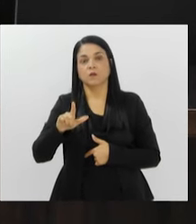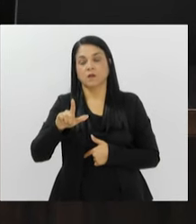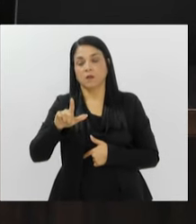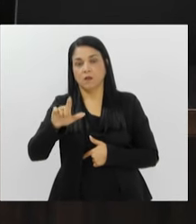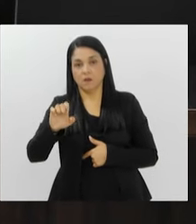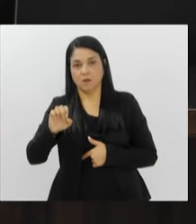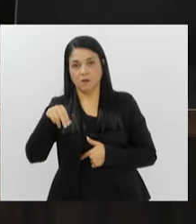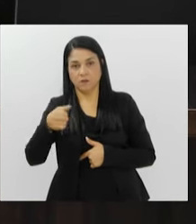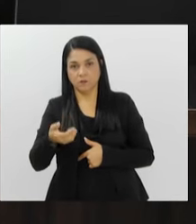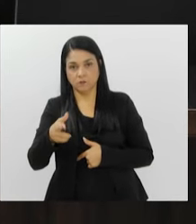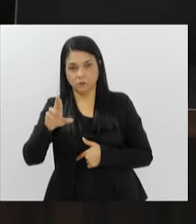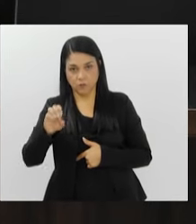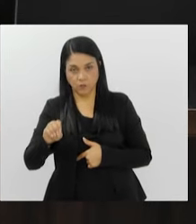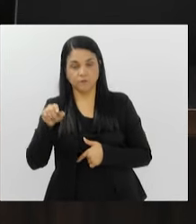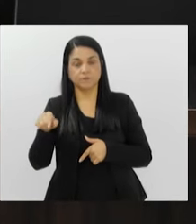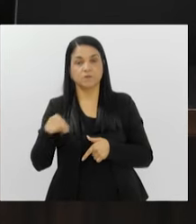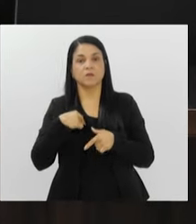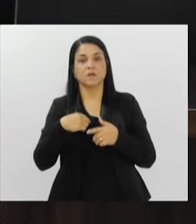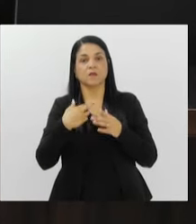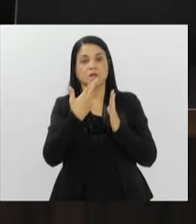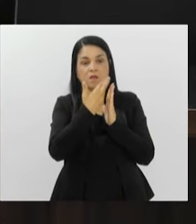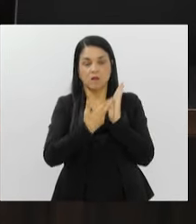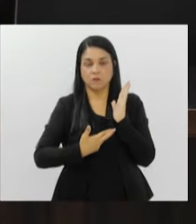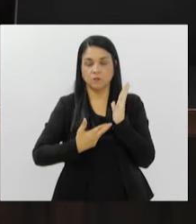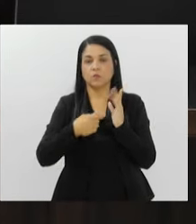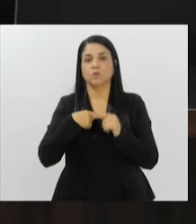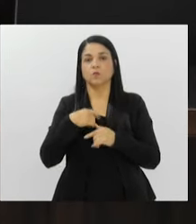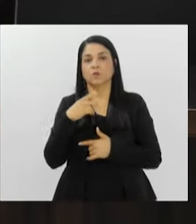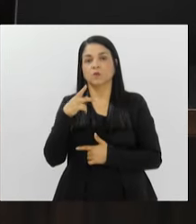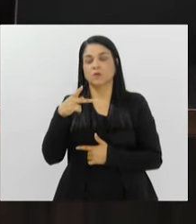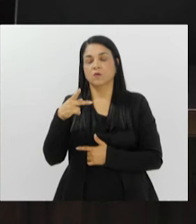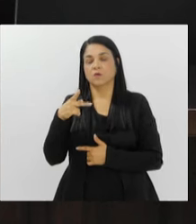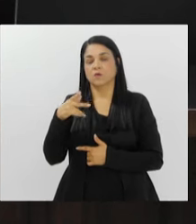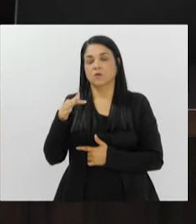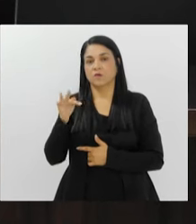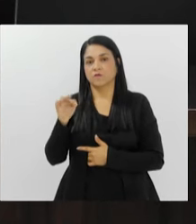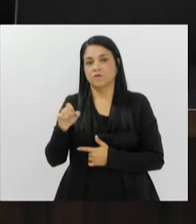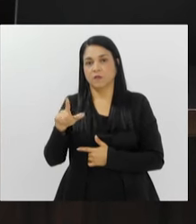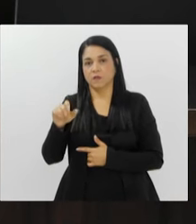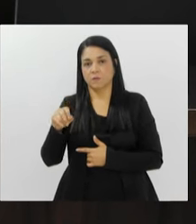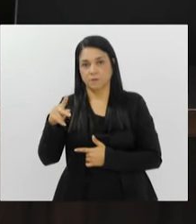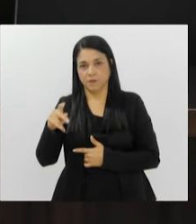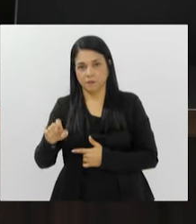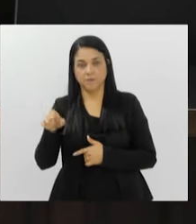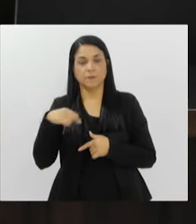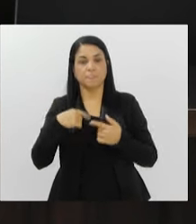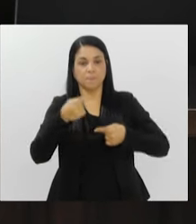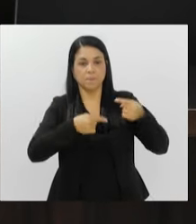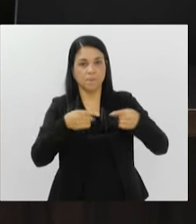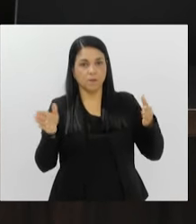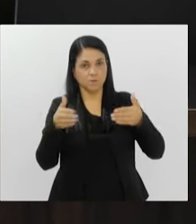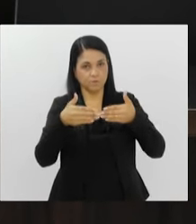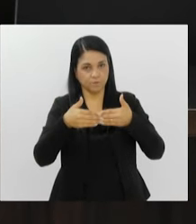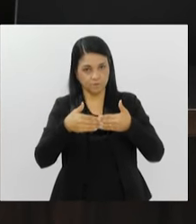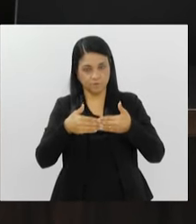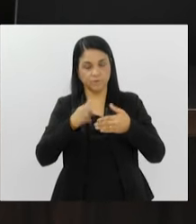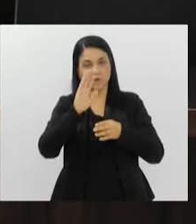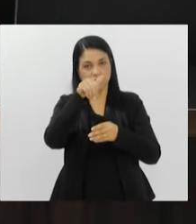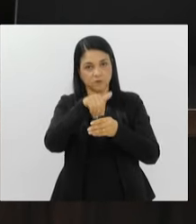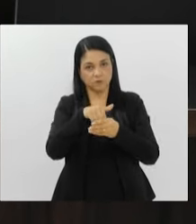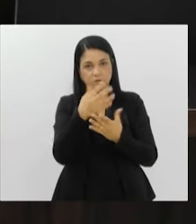internas proposições externas favorável relator deputado Jorge Felipe Neto em discussão não havendo Quem Queira discutir encerada discussão e